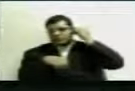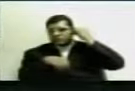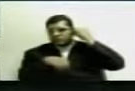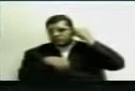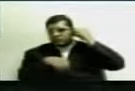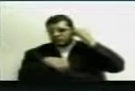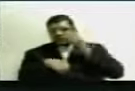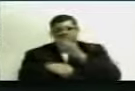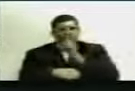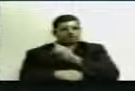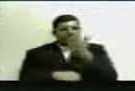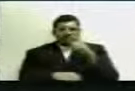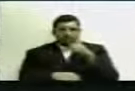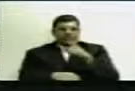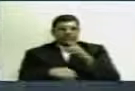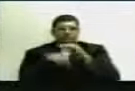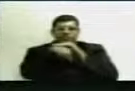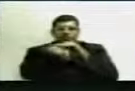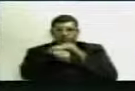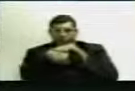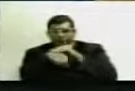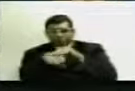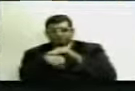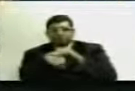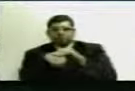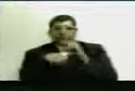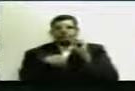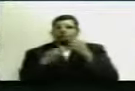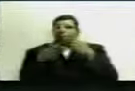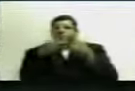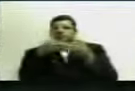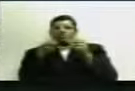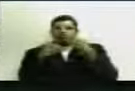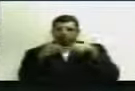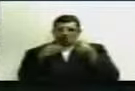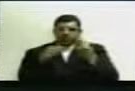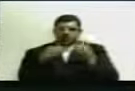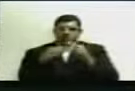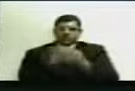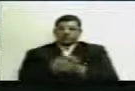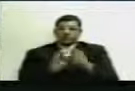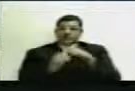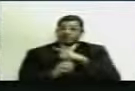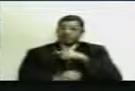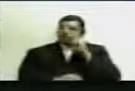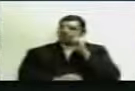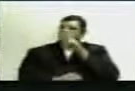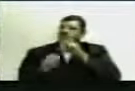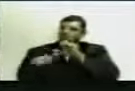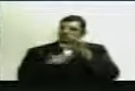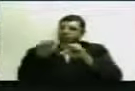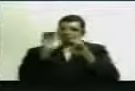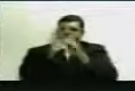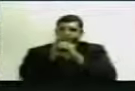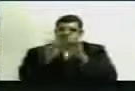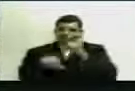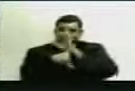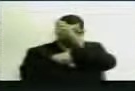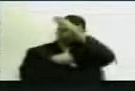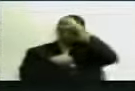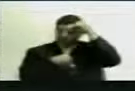da Assembleia Legislativa. É um discurso contra quem quer que fosse que tentasse mudar a Constituição